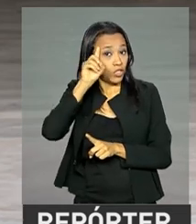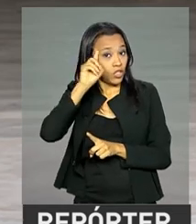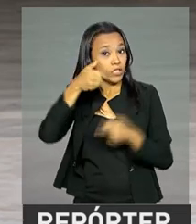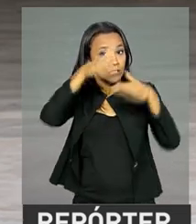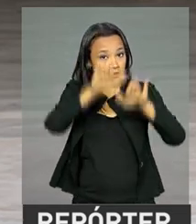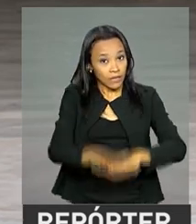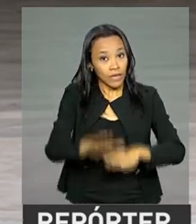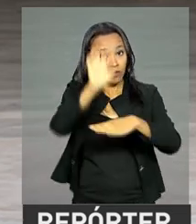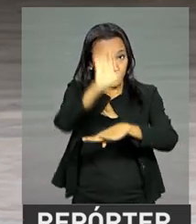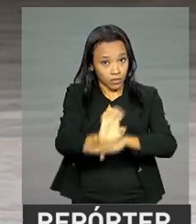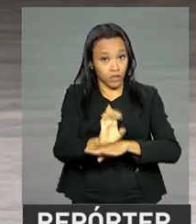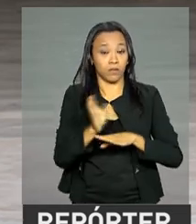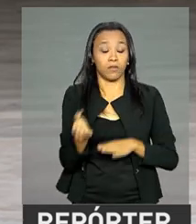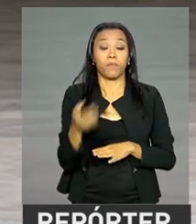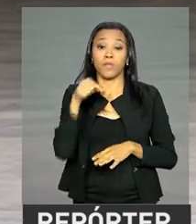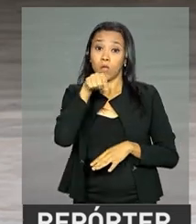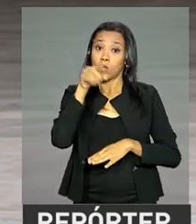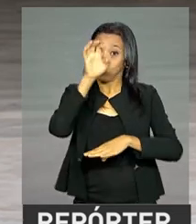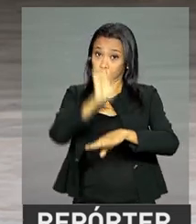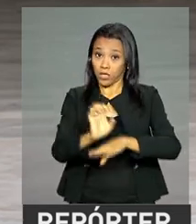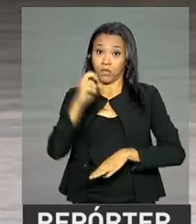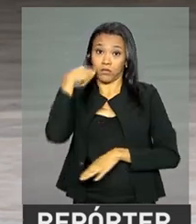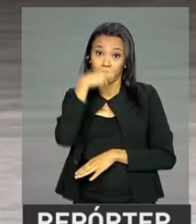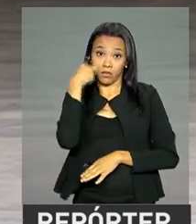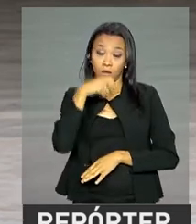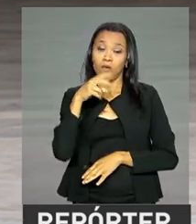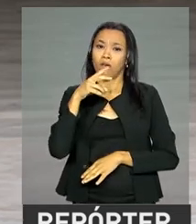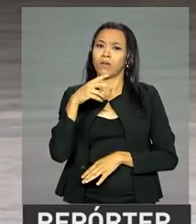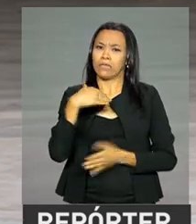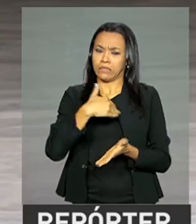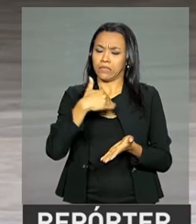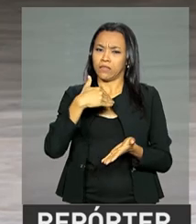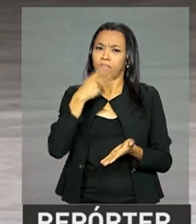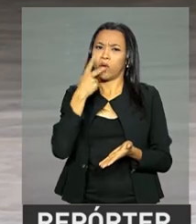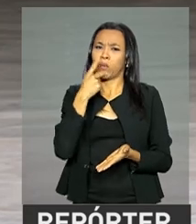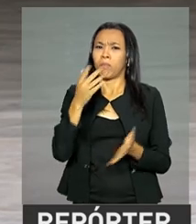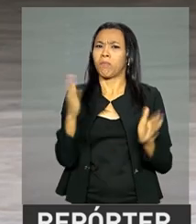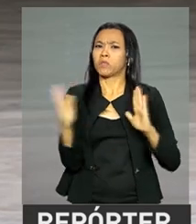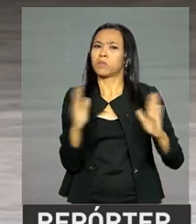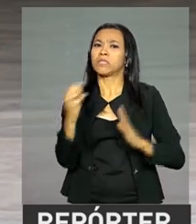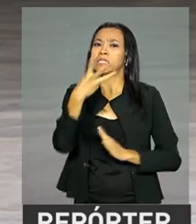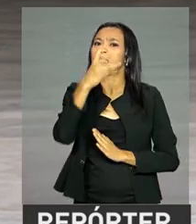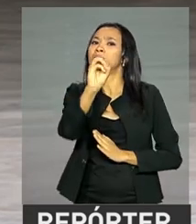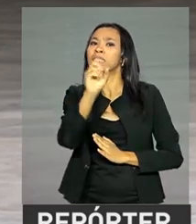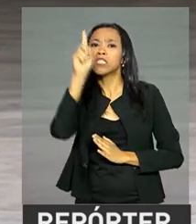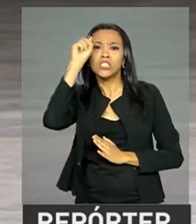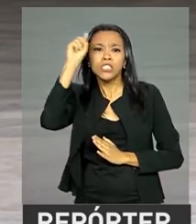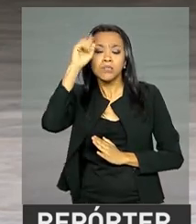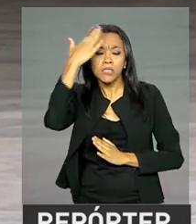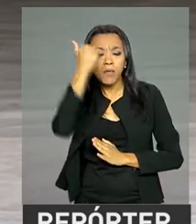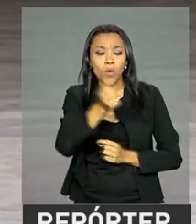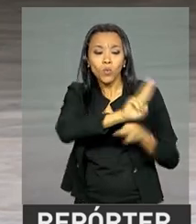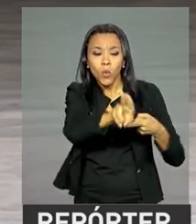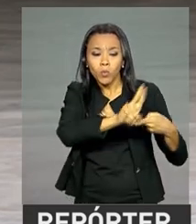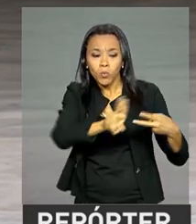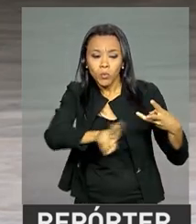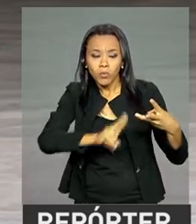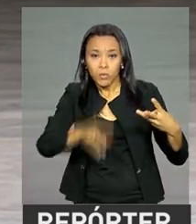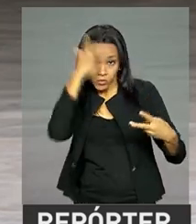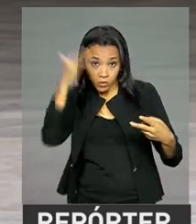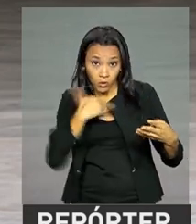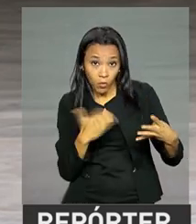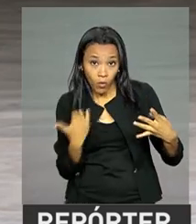segurança do do Estado do Rio Grande do Norte disse que vai levar 30 dias para terminar de identificar os mortos durante essa